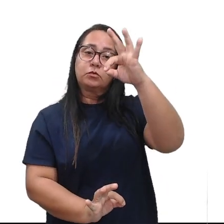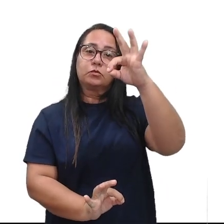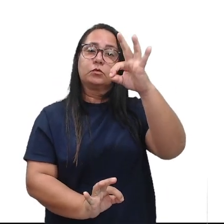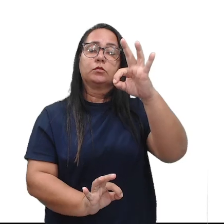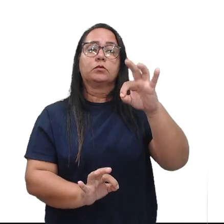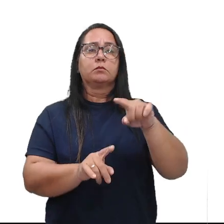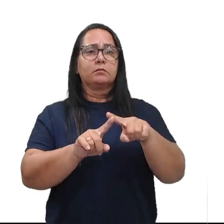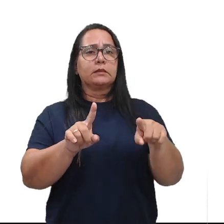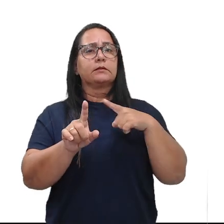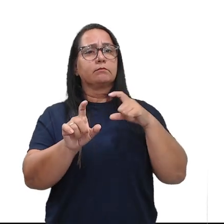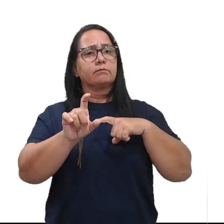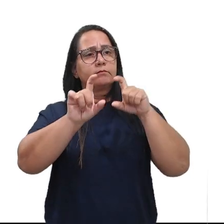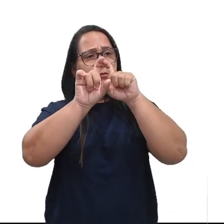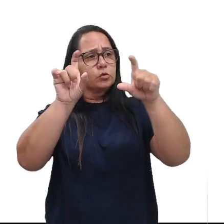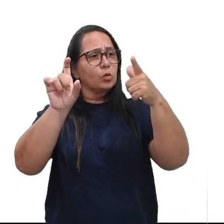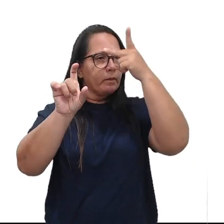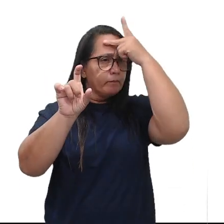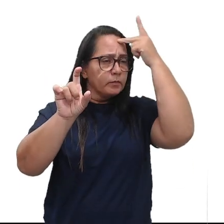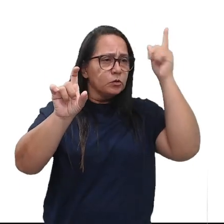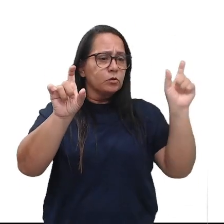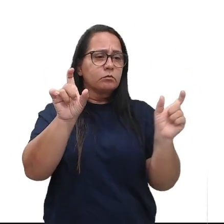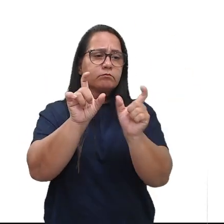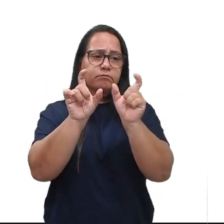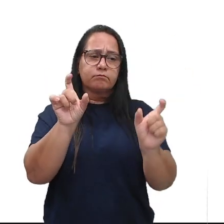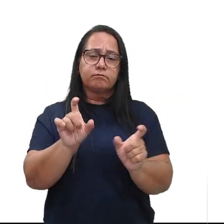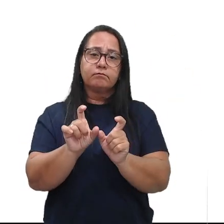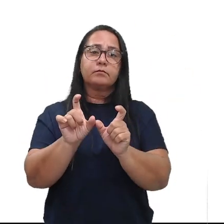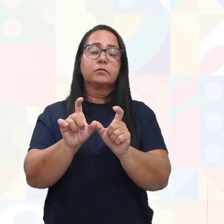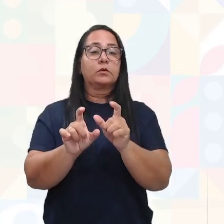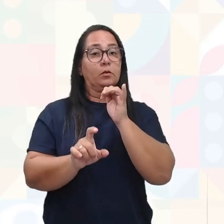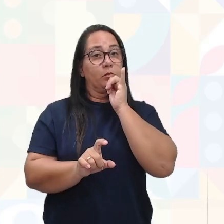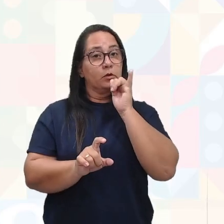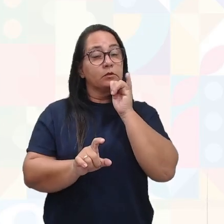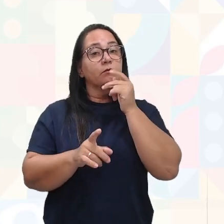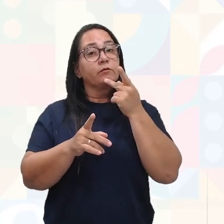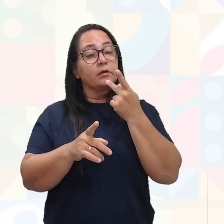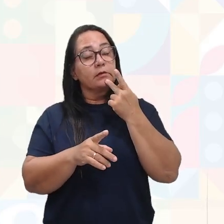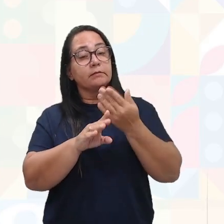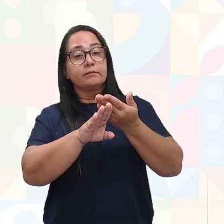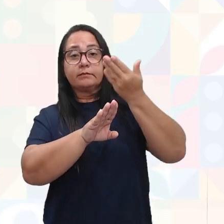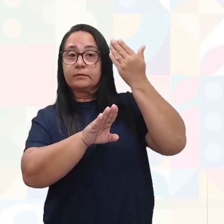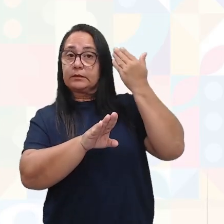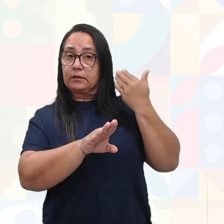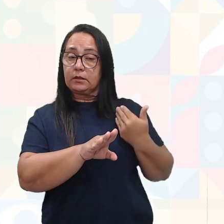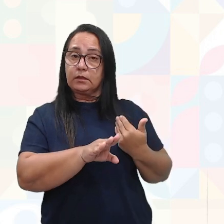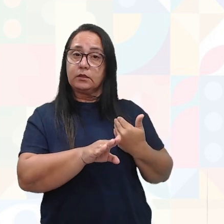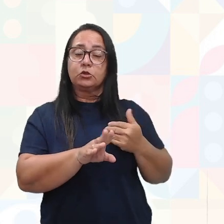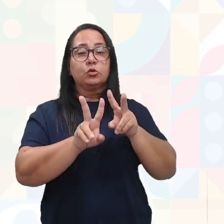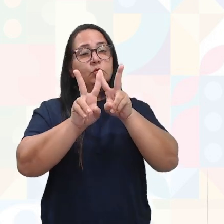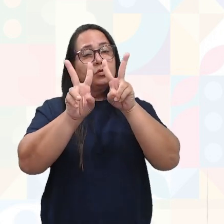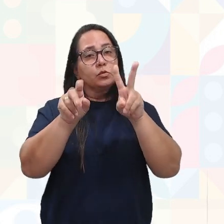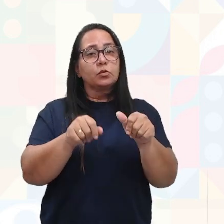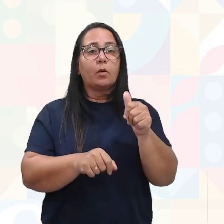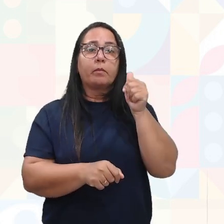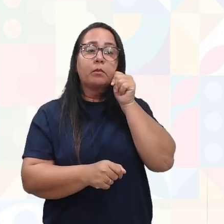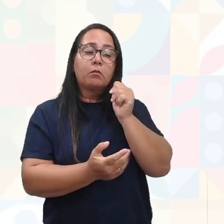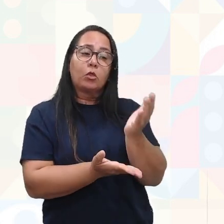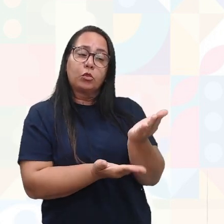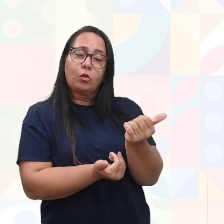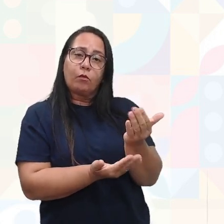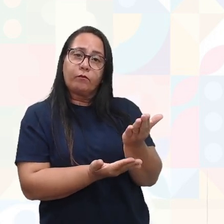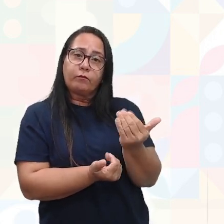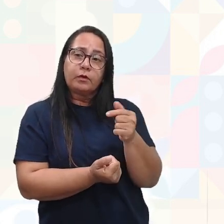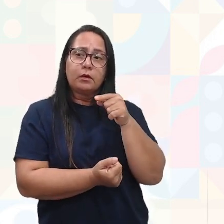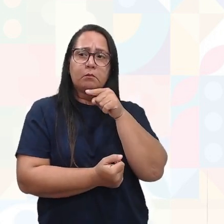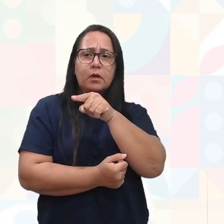de enunciado de outras pessoas. Foi o exemplo que eu dei anteriormente, a questão de novinha, o que é novinha para uma